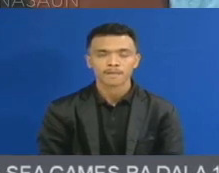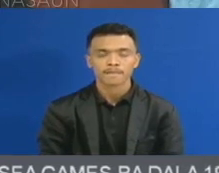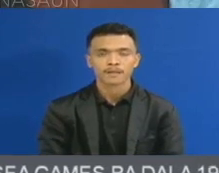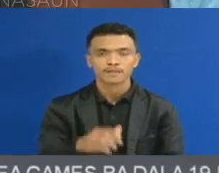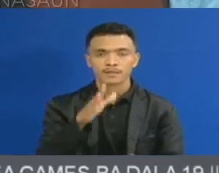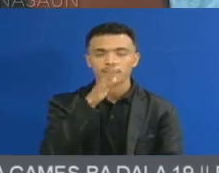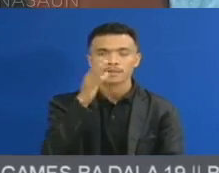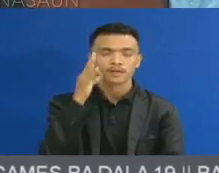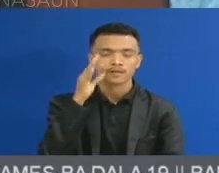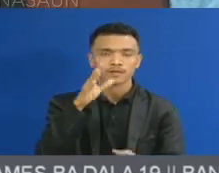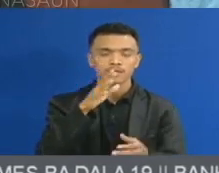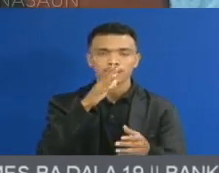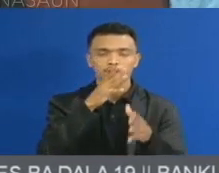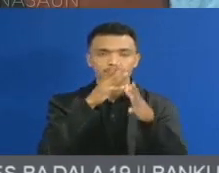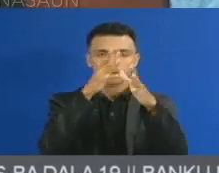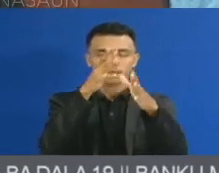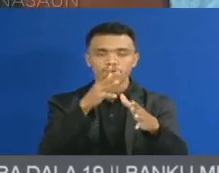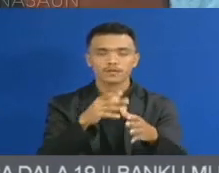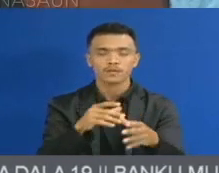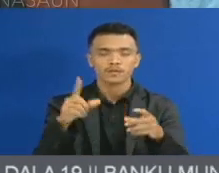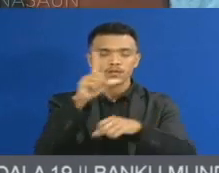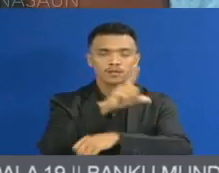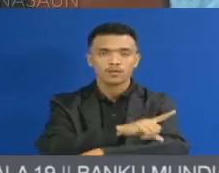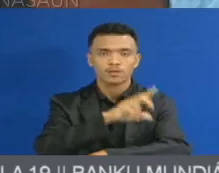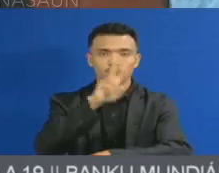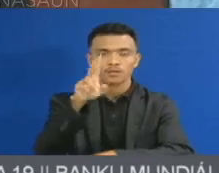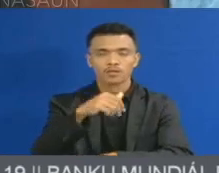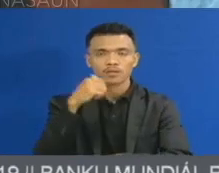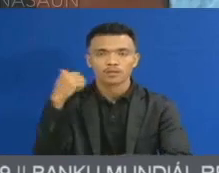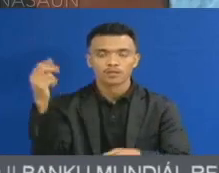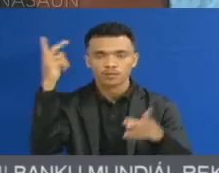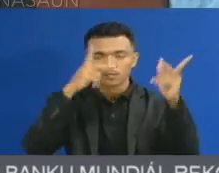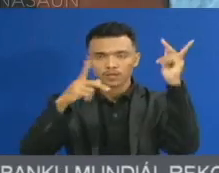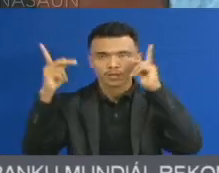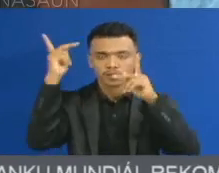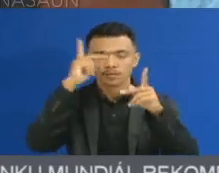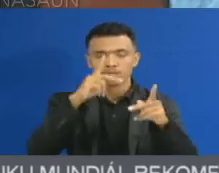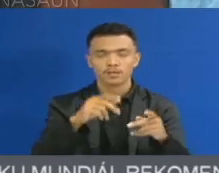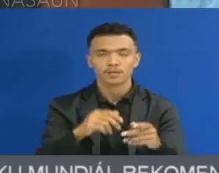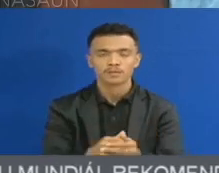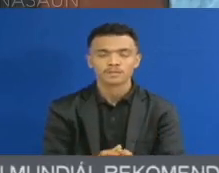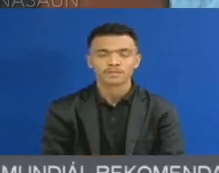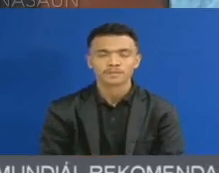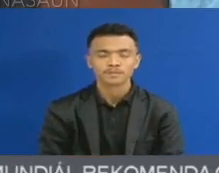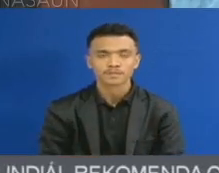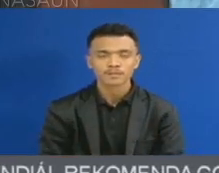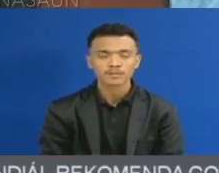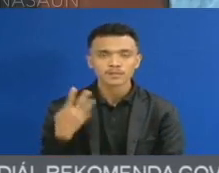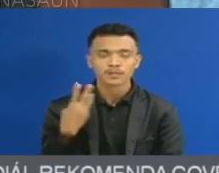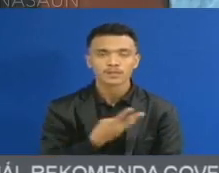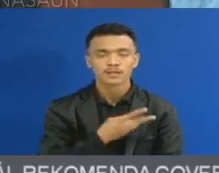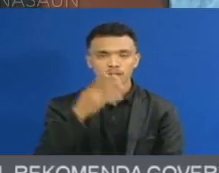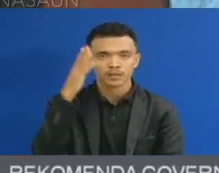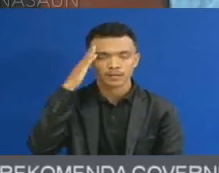kida fundadau kia liba loron rua pakotu preocupa pasitusau midane. Ita reconhece,